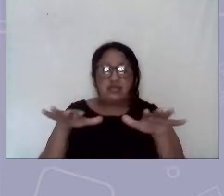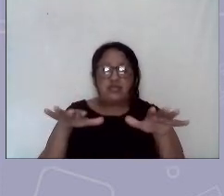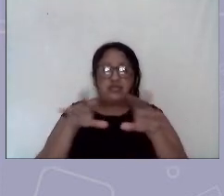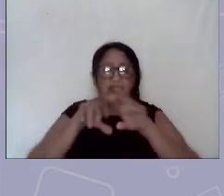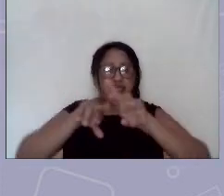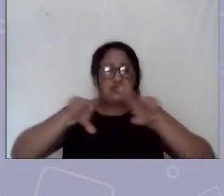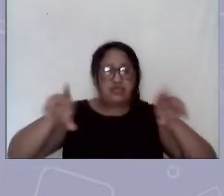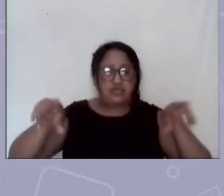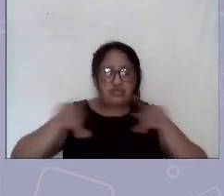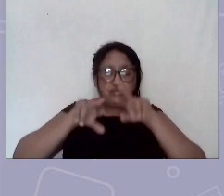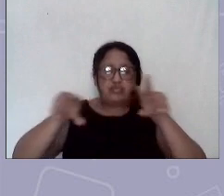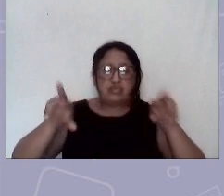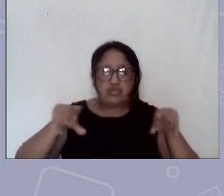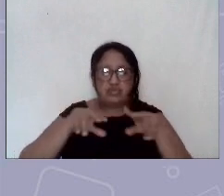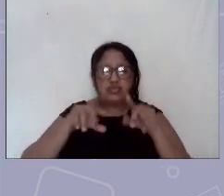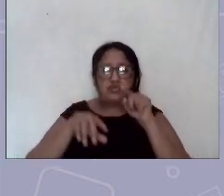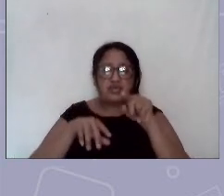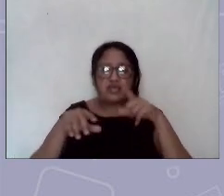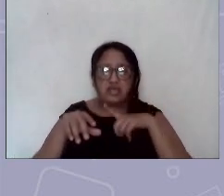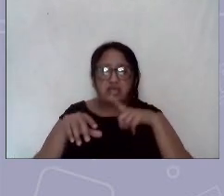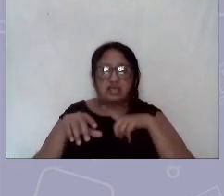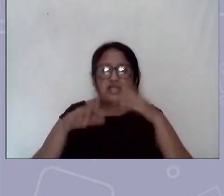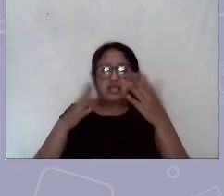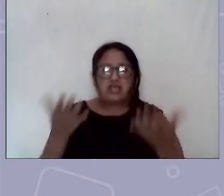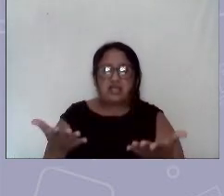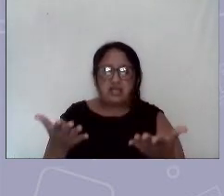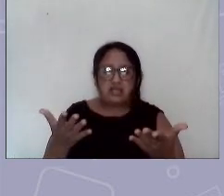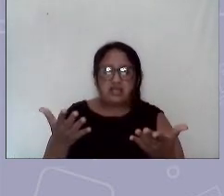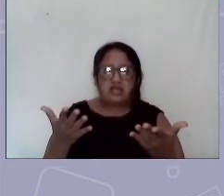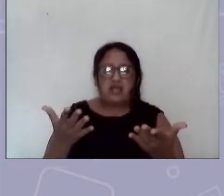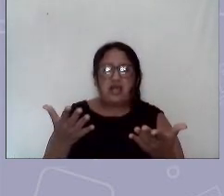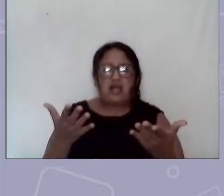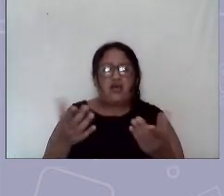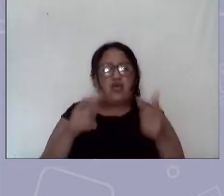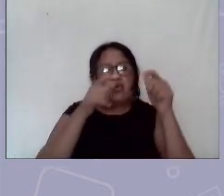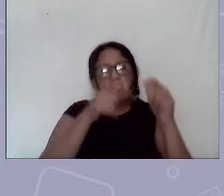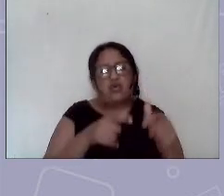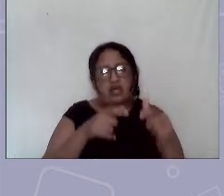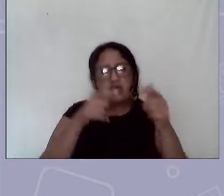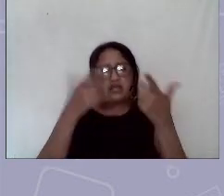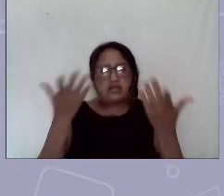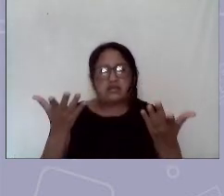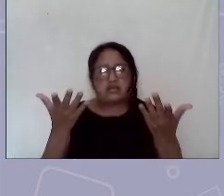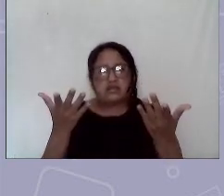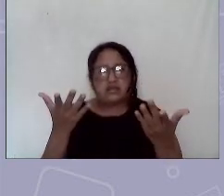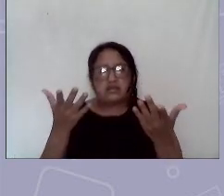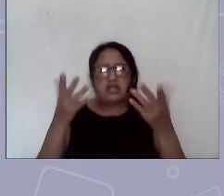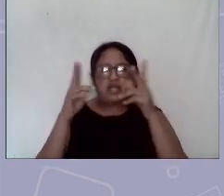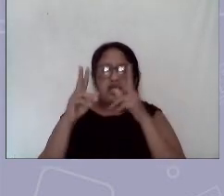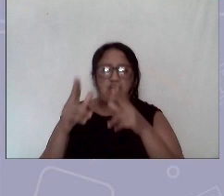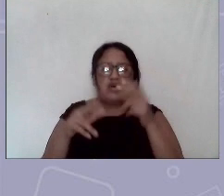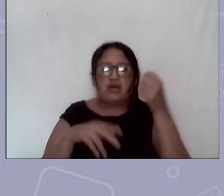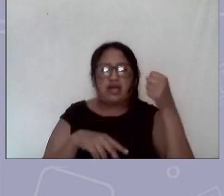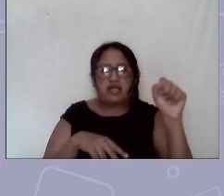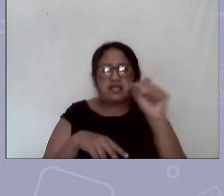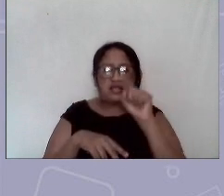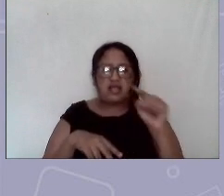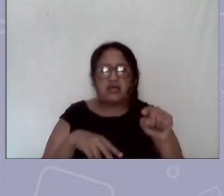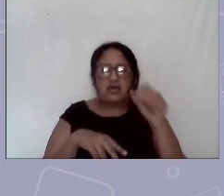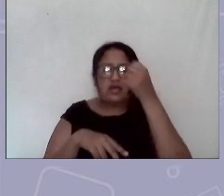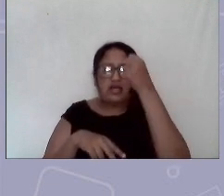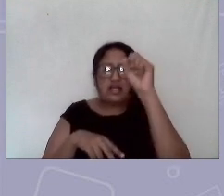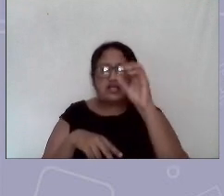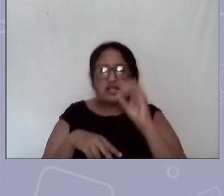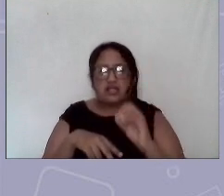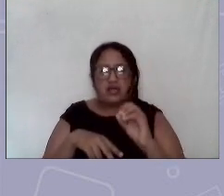então você tem aquela relação entre a posição né? posição é igual a posição inicial mais